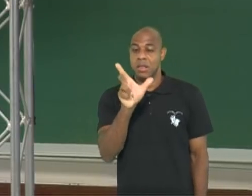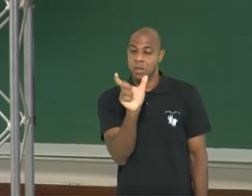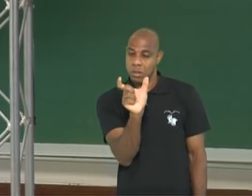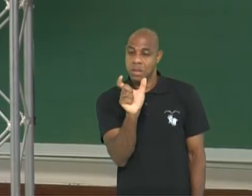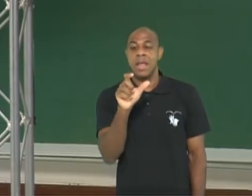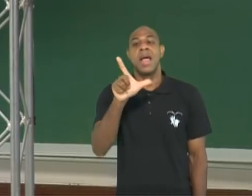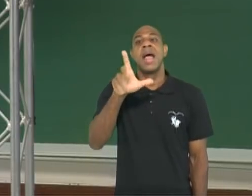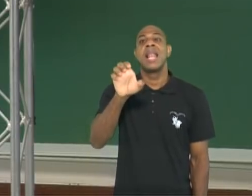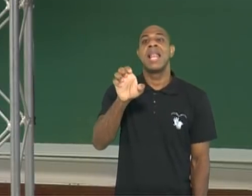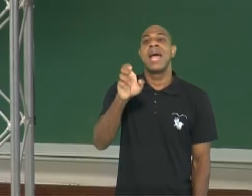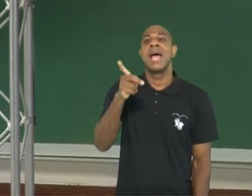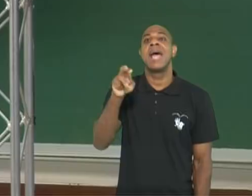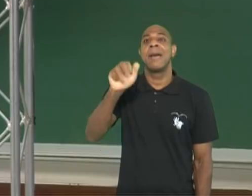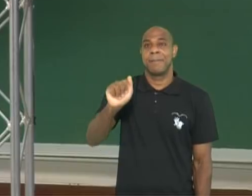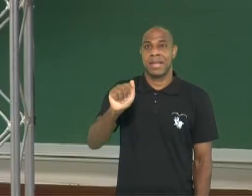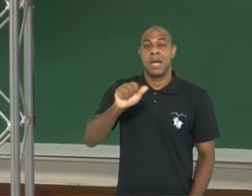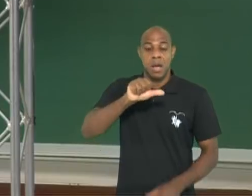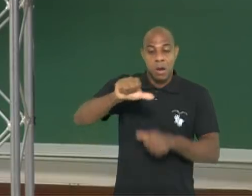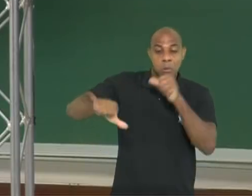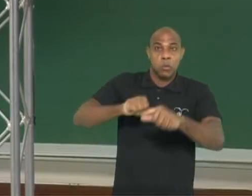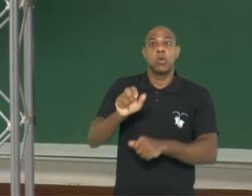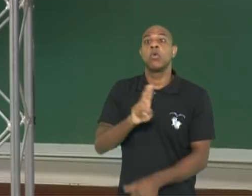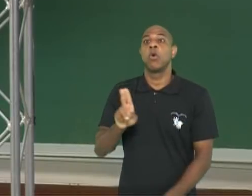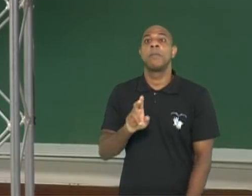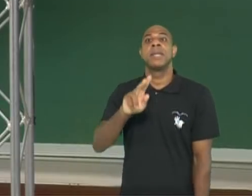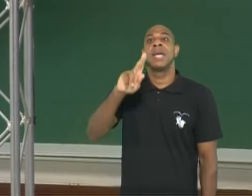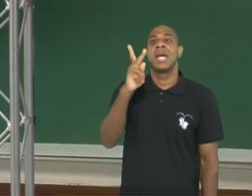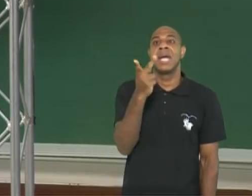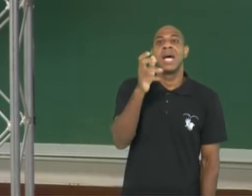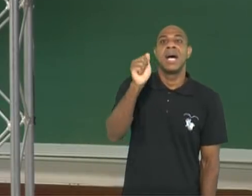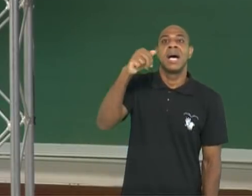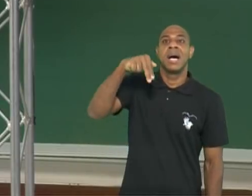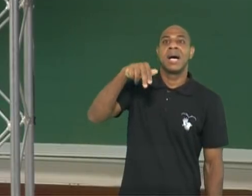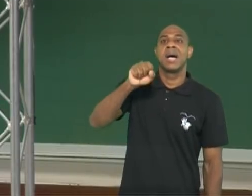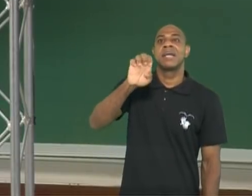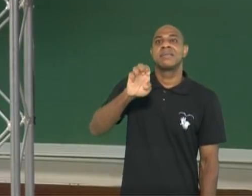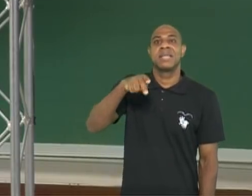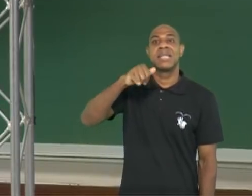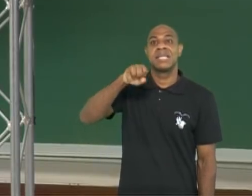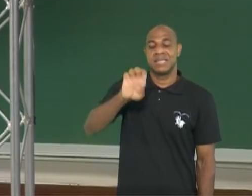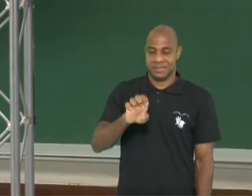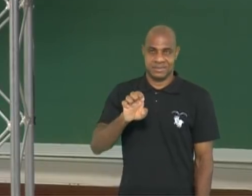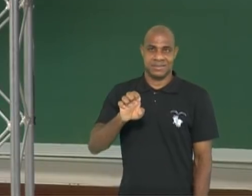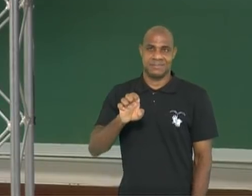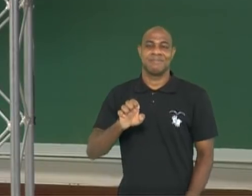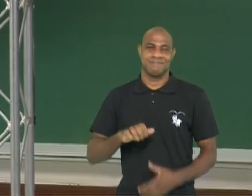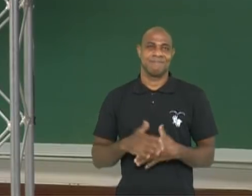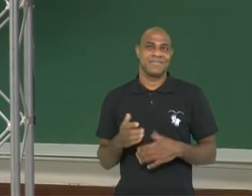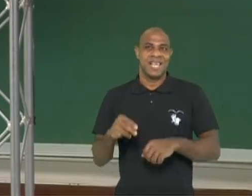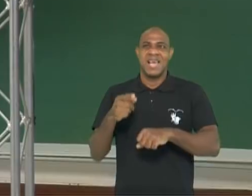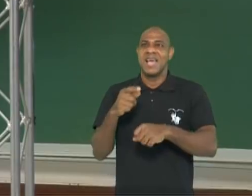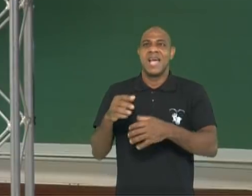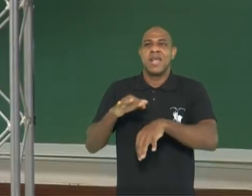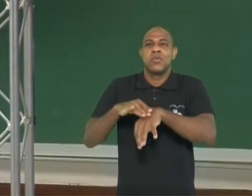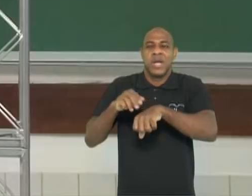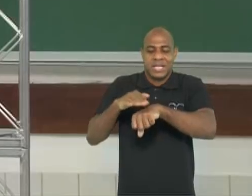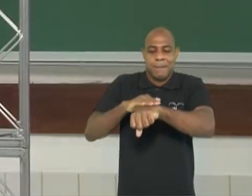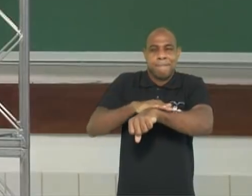pesquisadinha lá, mudou-se o nome para hanseníase, com uma tentativa mesmo de mudar esse termo muito negativo, né, dos leprosos,